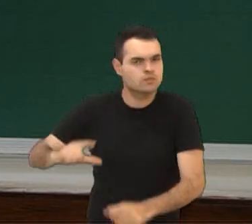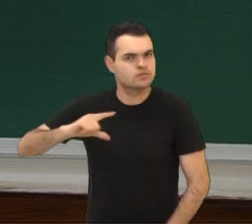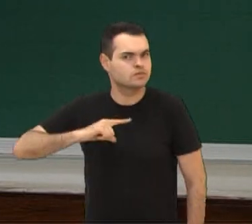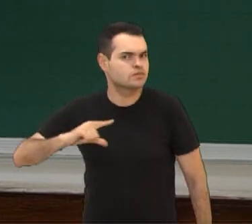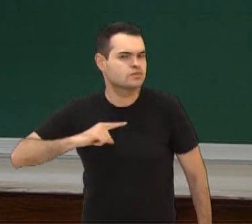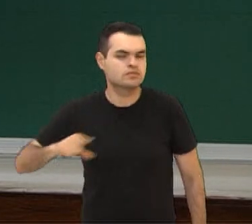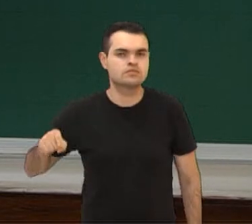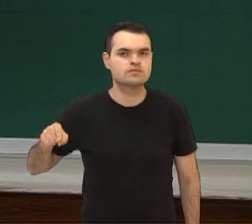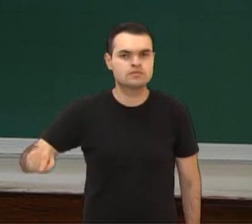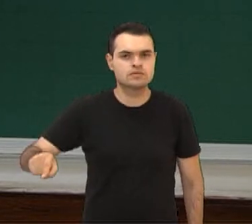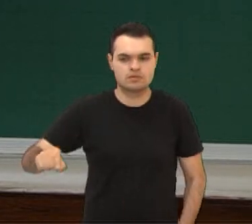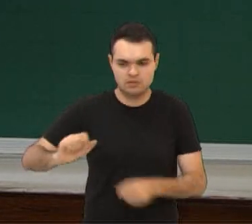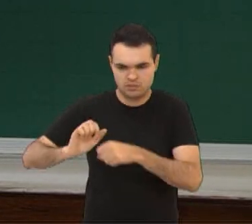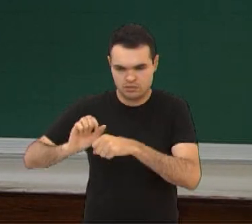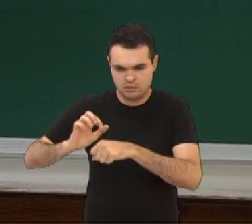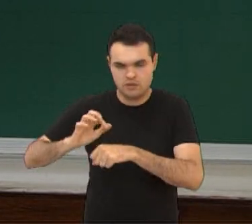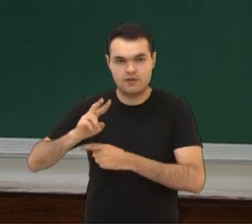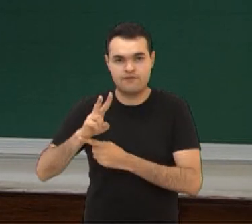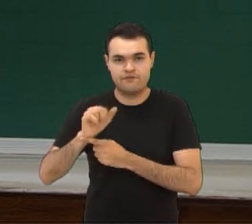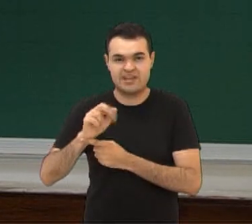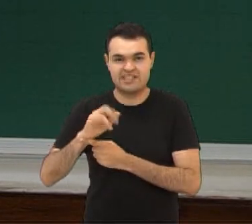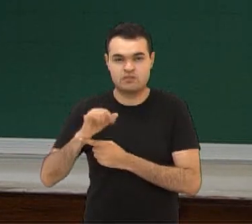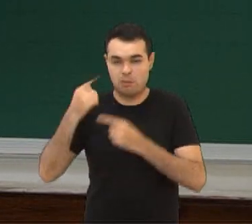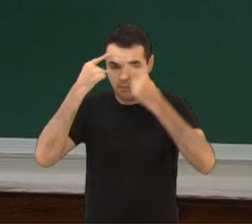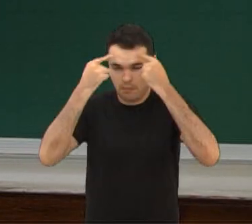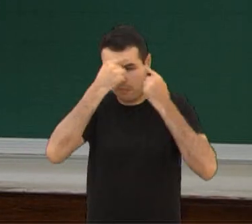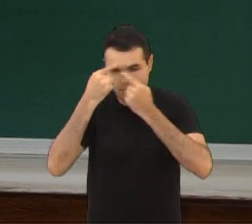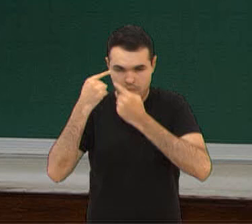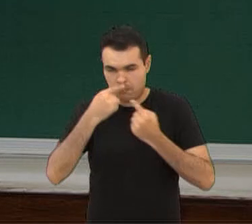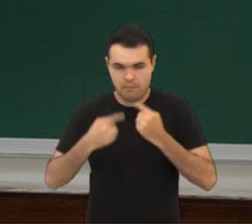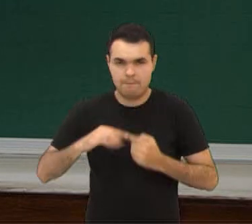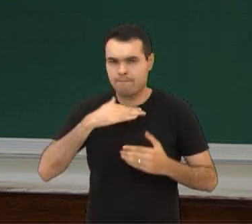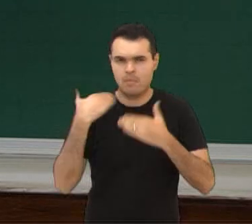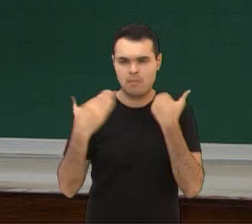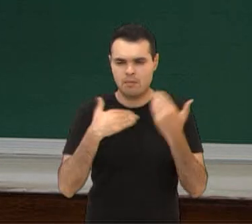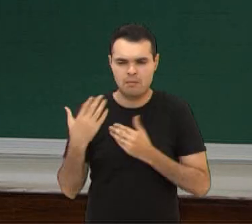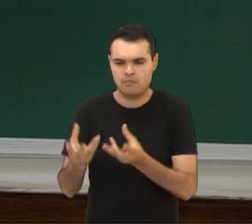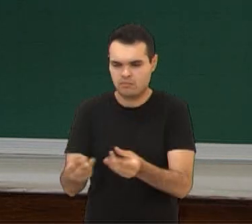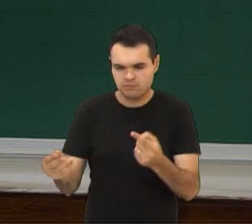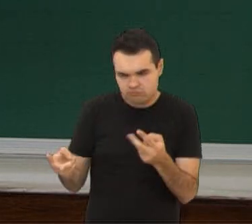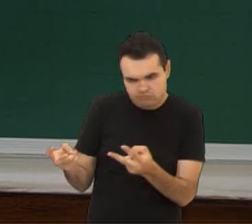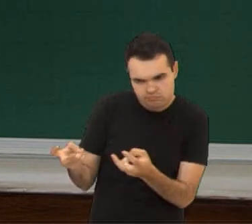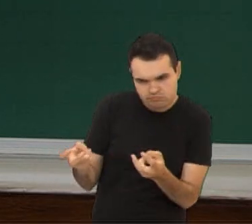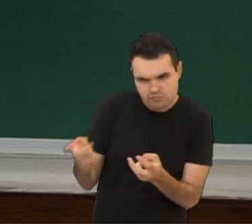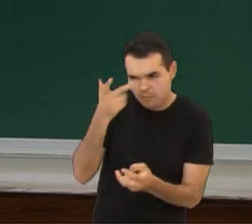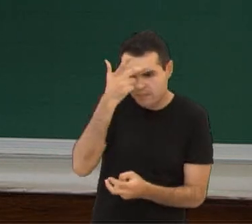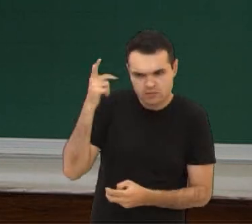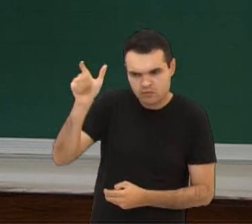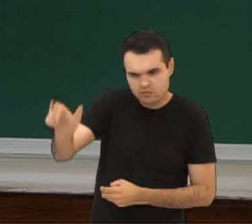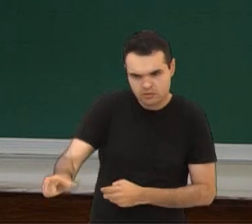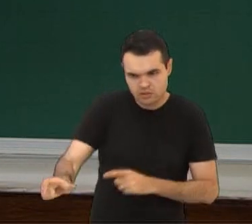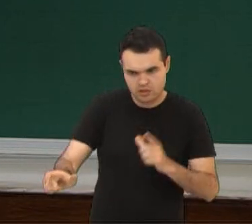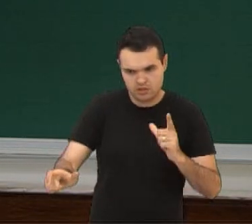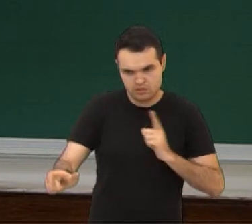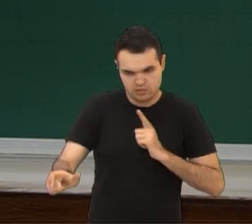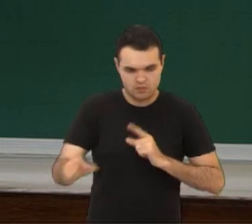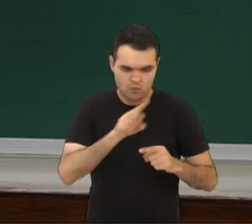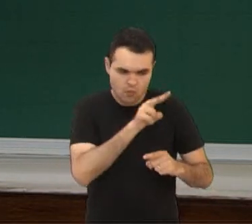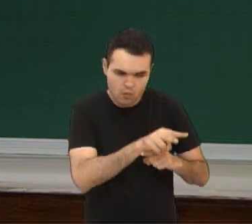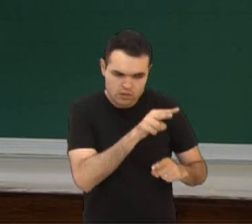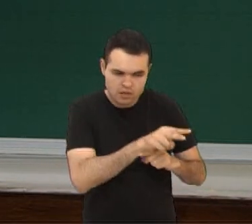tendo epidemia de varíola, que matava muito, ele começou a observar que as pessoas que cuidavam de